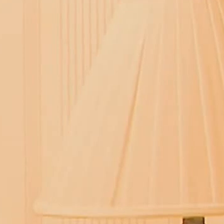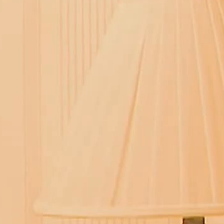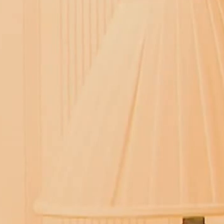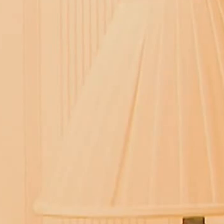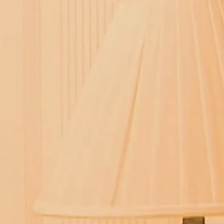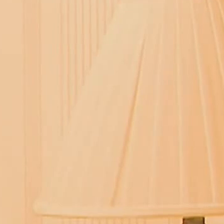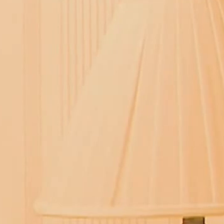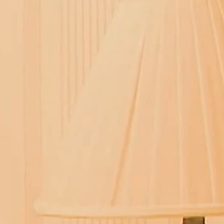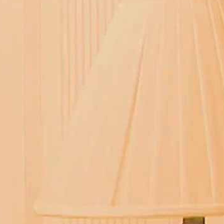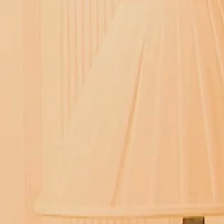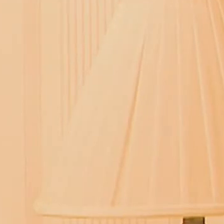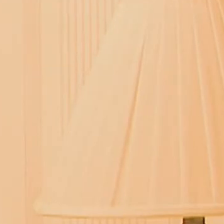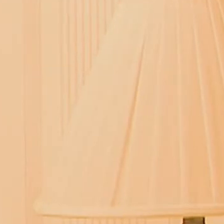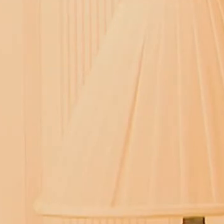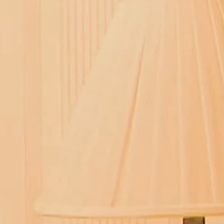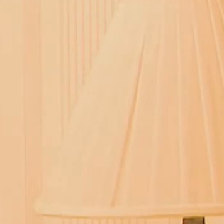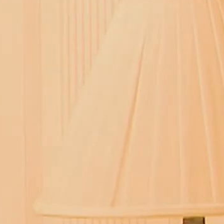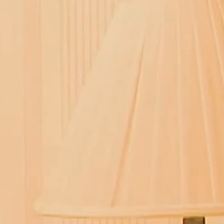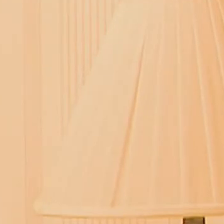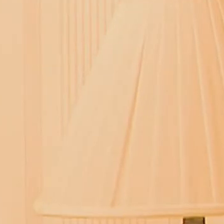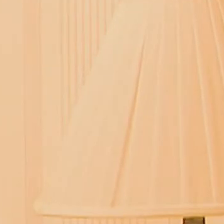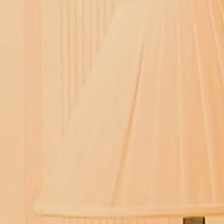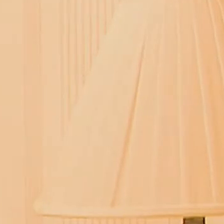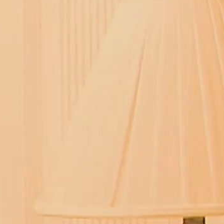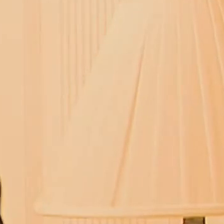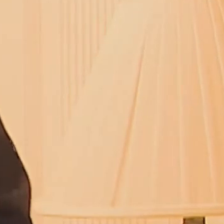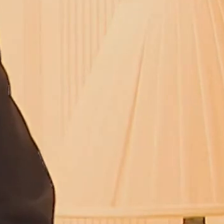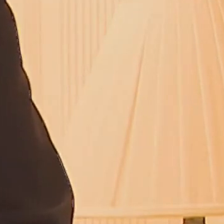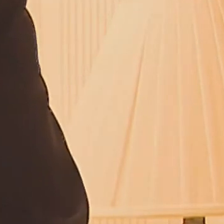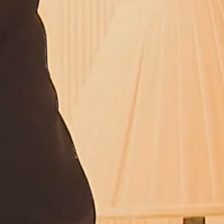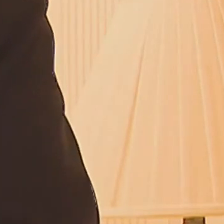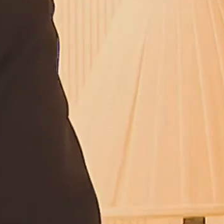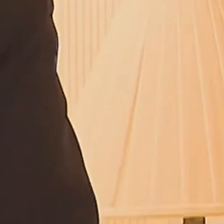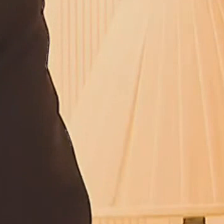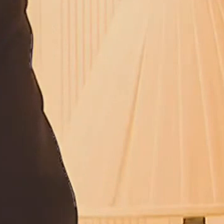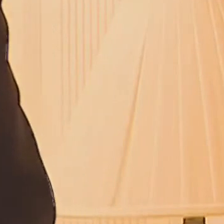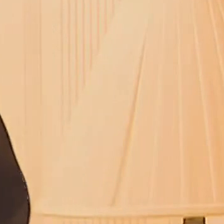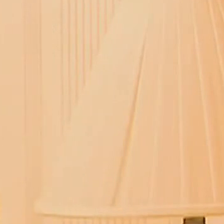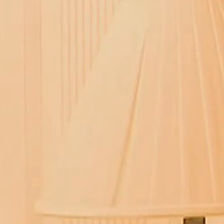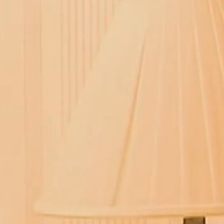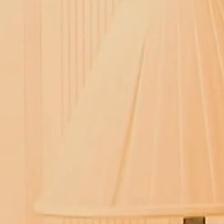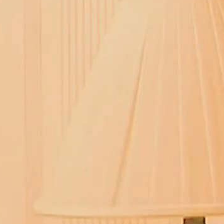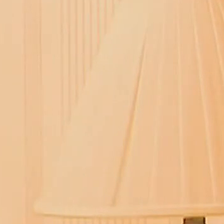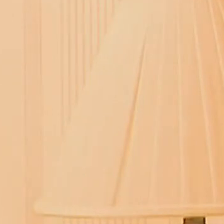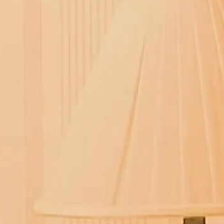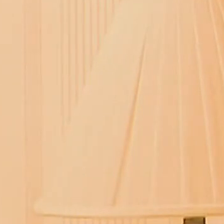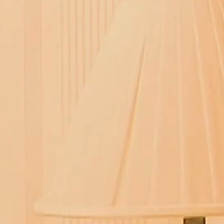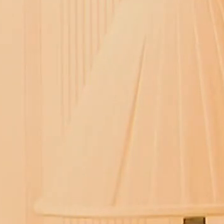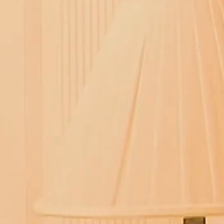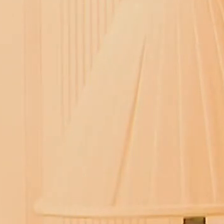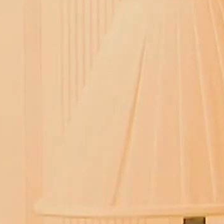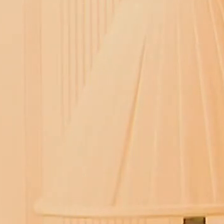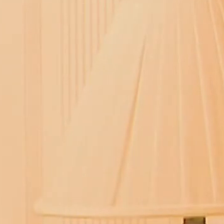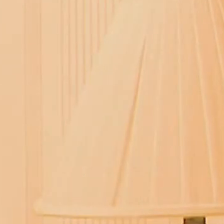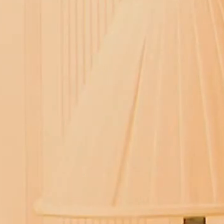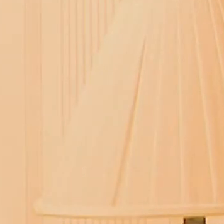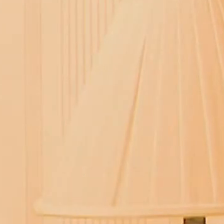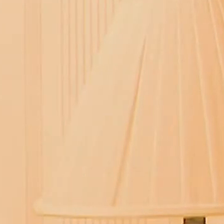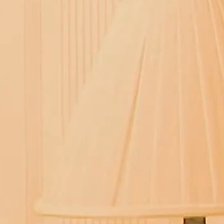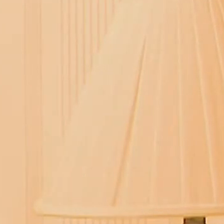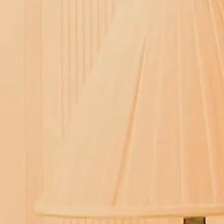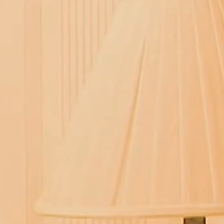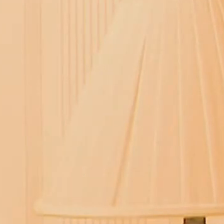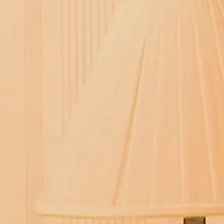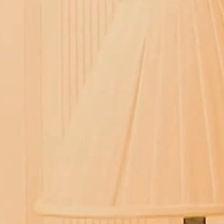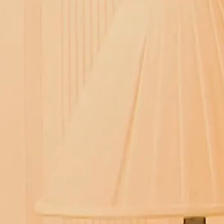Incompreensível. Anos atrás, eu me lembro de uma ovelhinha minha, que